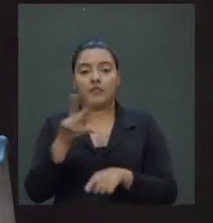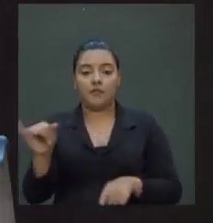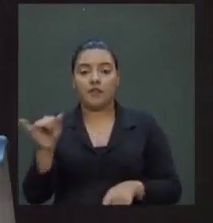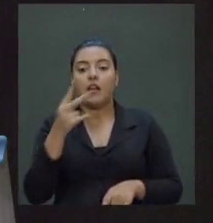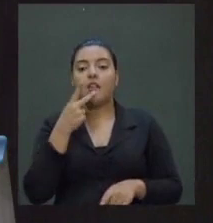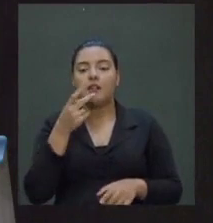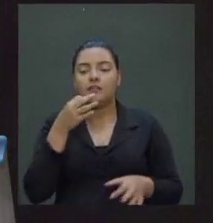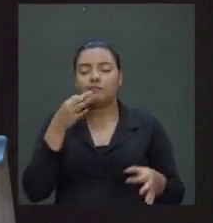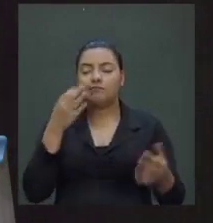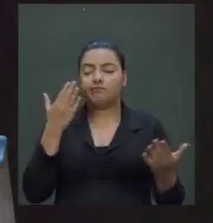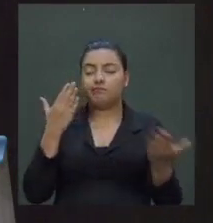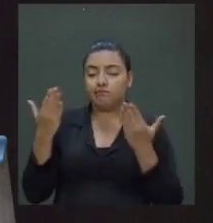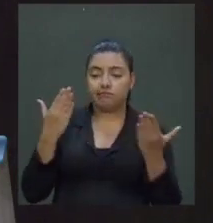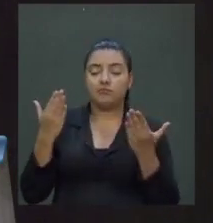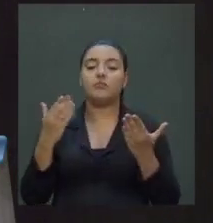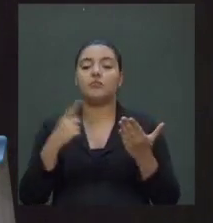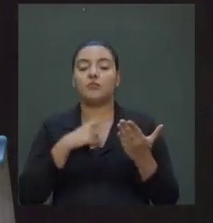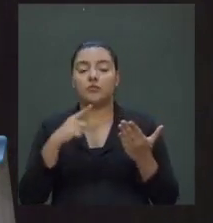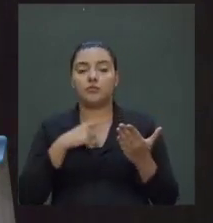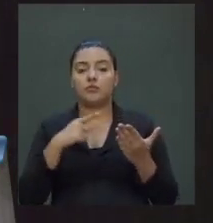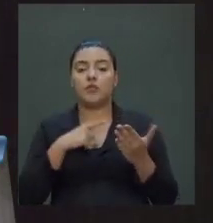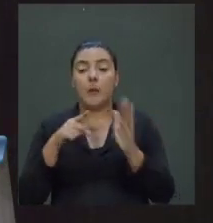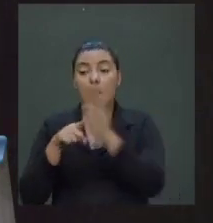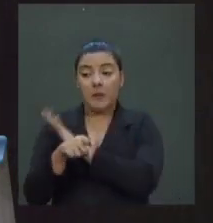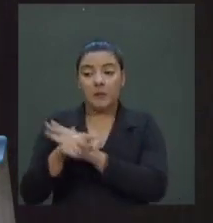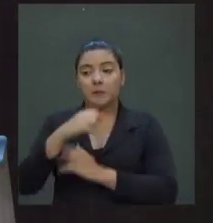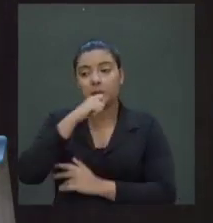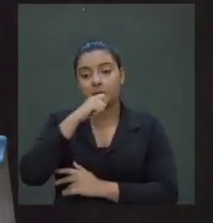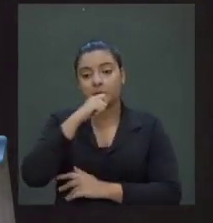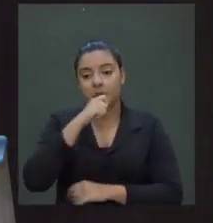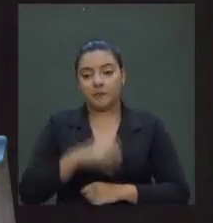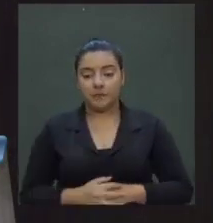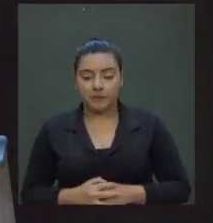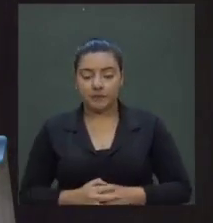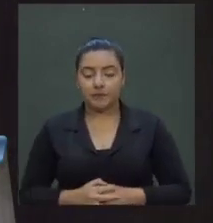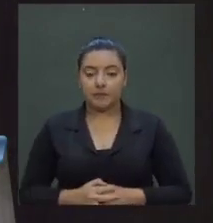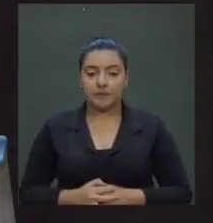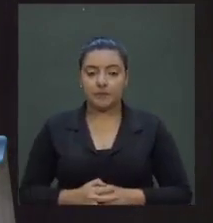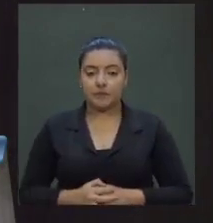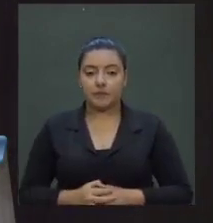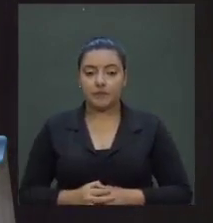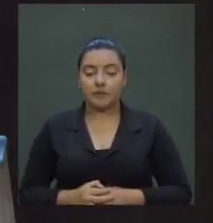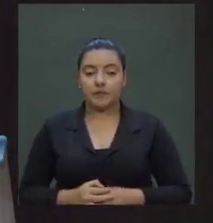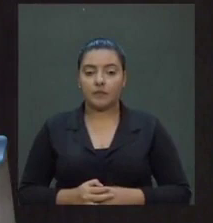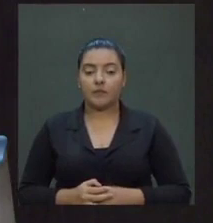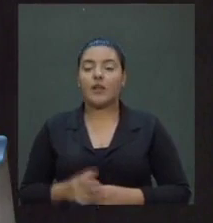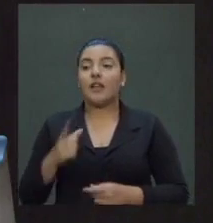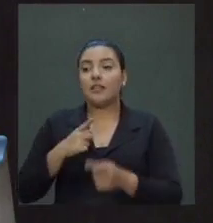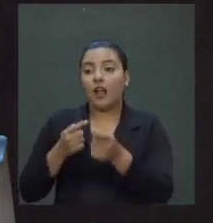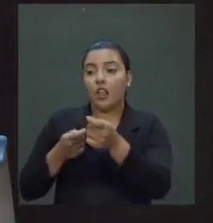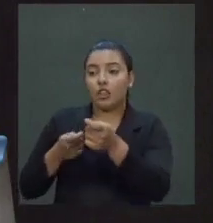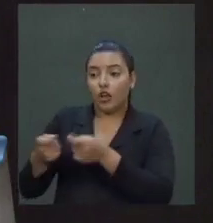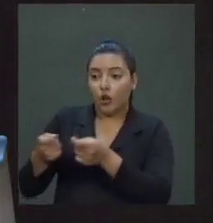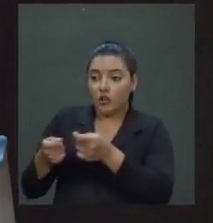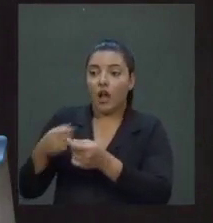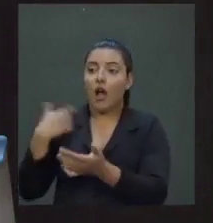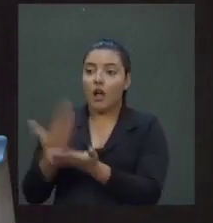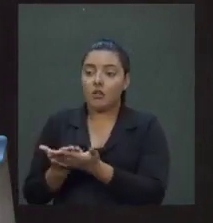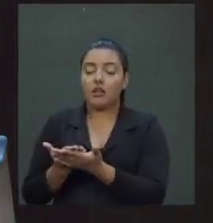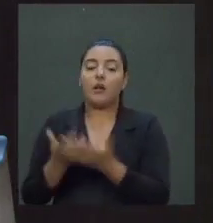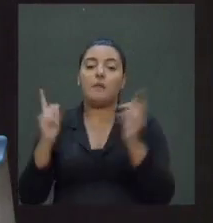se questionar, isso ainda não foi fechado, pelo que nos foi informado ontem, mas está em negociação com o governo do Estado,